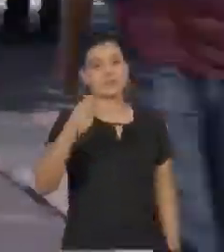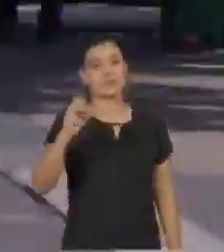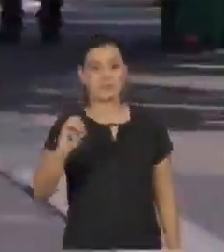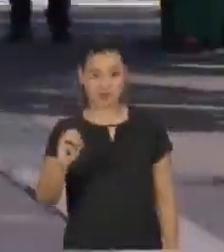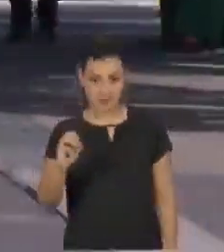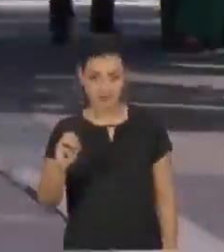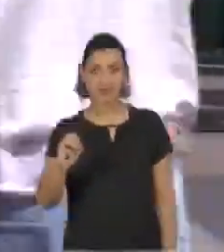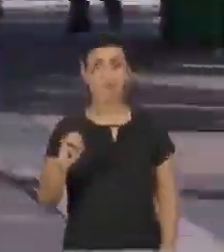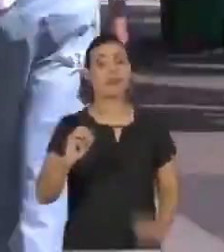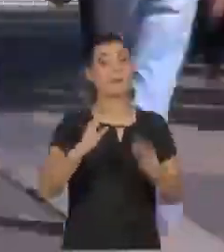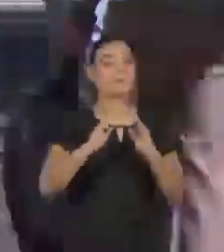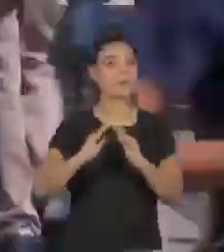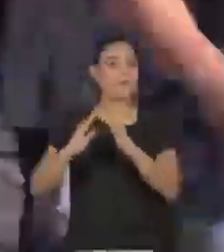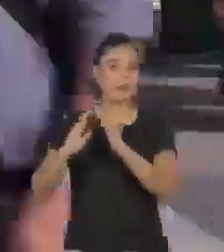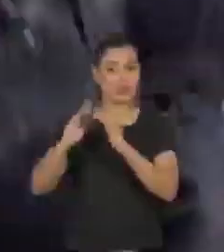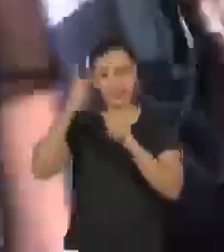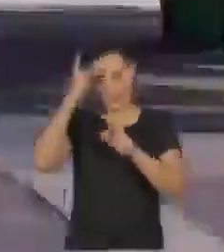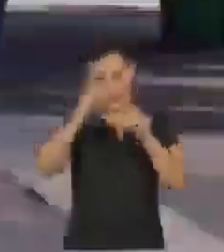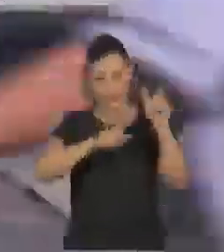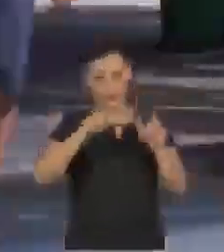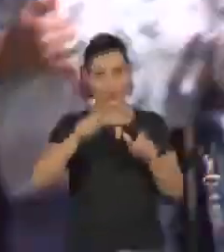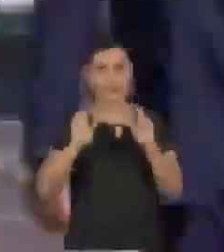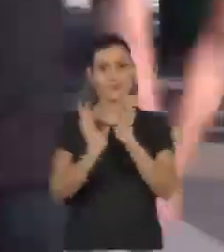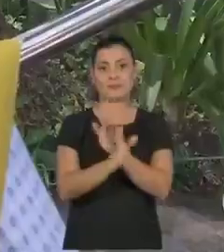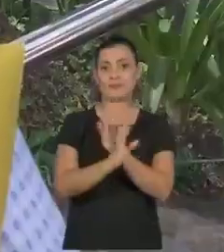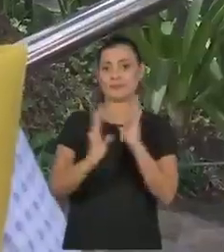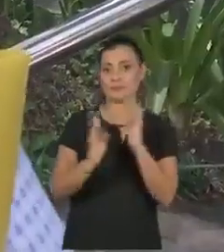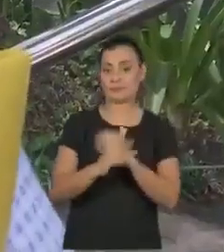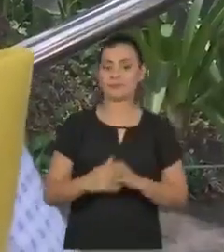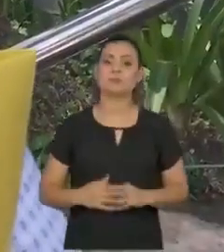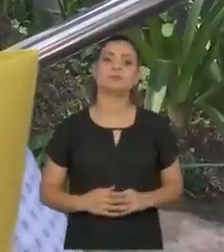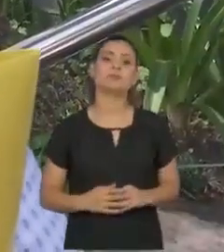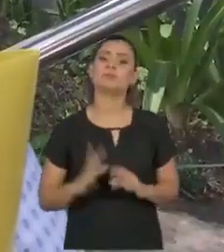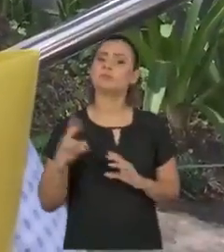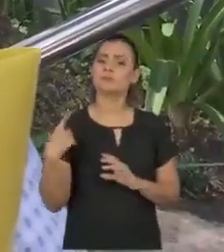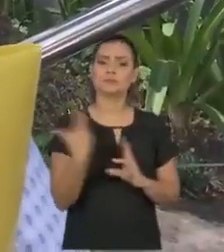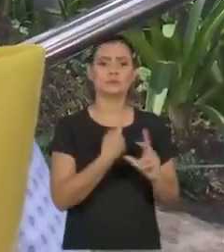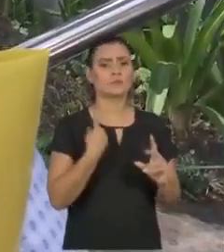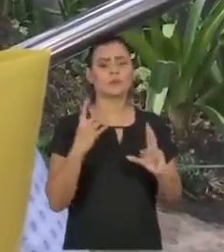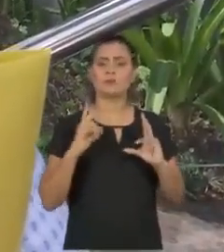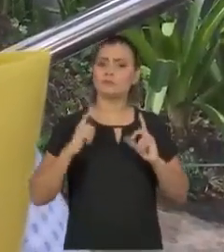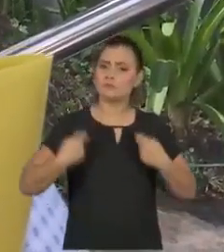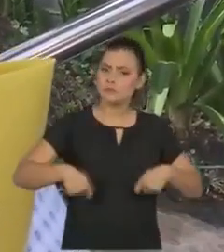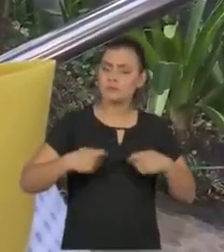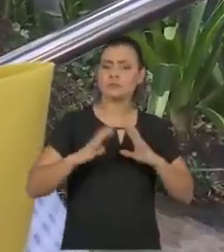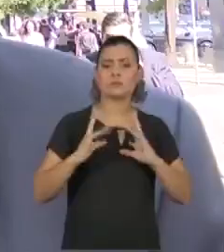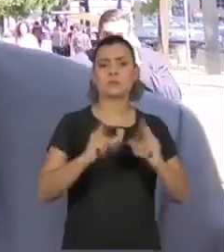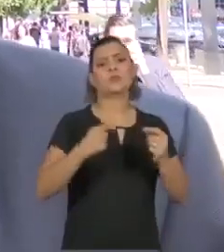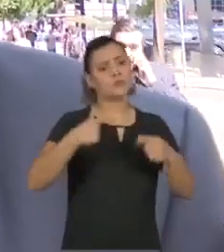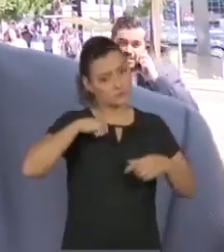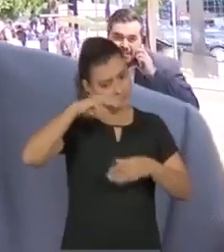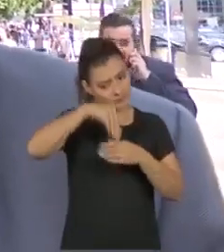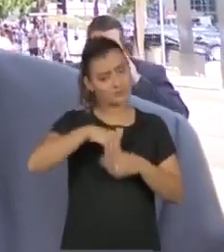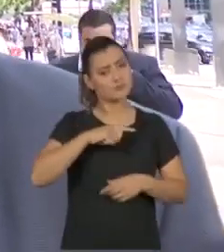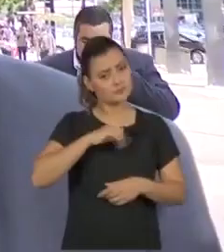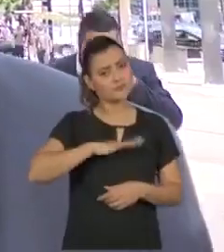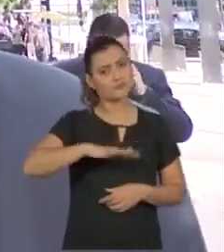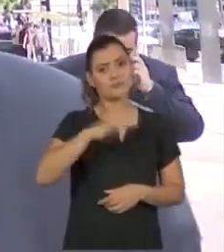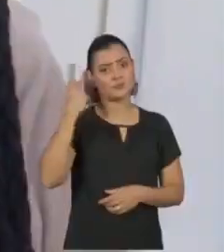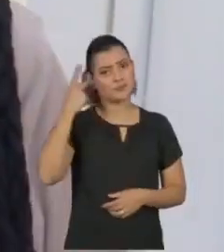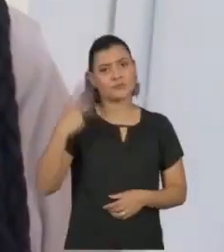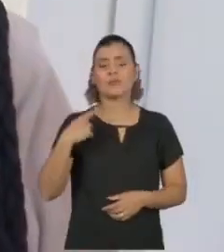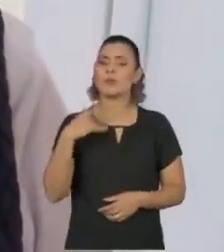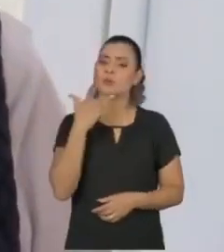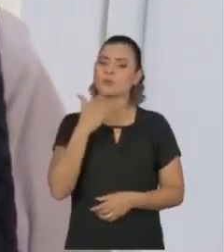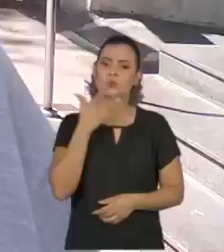11.786.630 é a quantidade de pessoas que vivem na cidade. Tudo que a gente precisa, tudo que a gente quer tem aqui em São Paulo. Agitado, mas gostoso